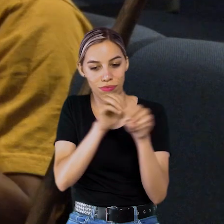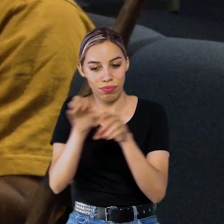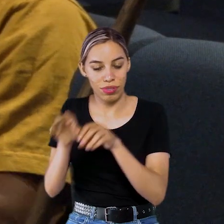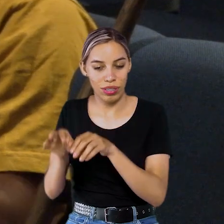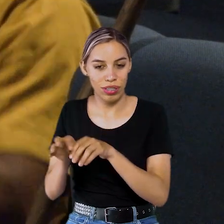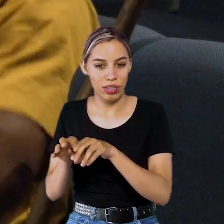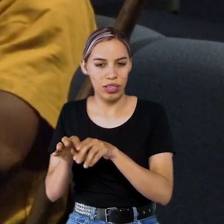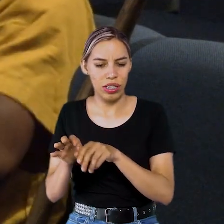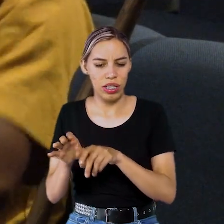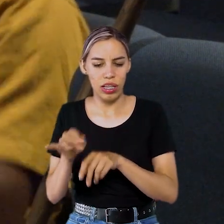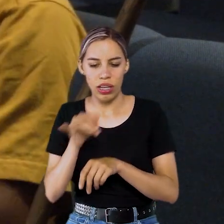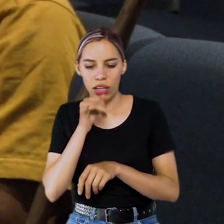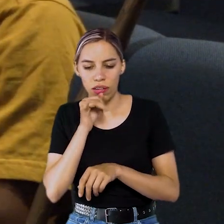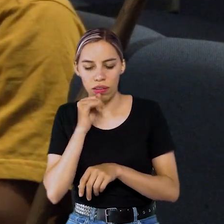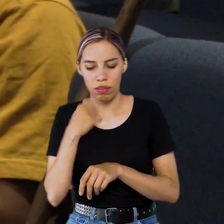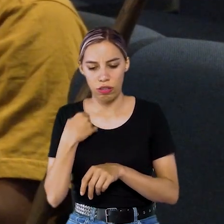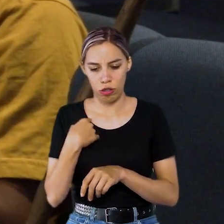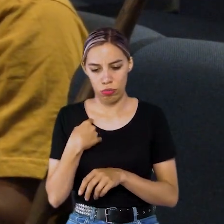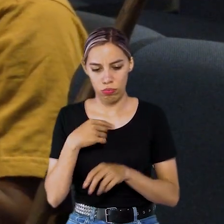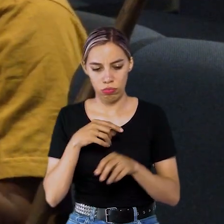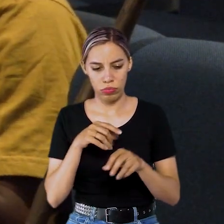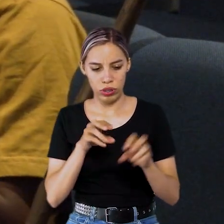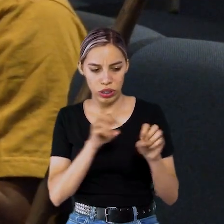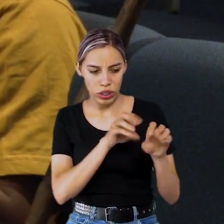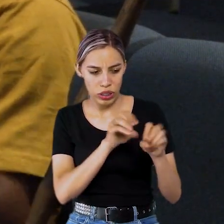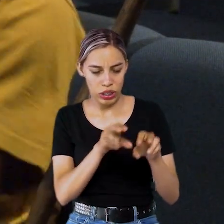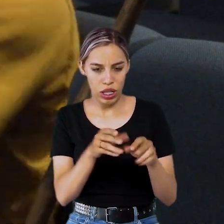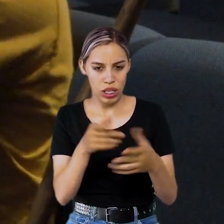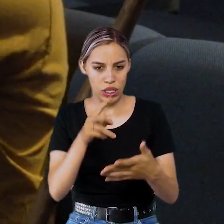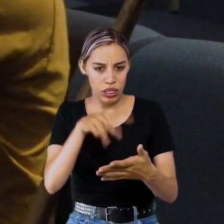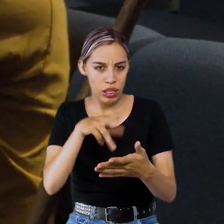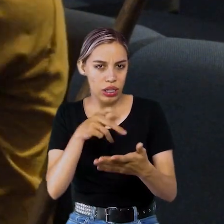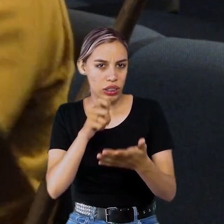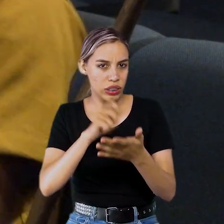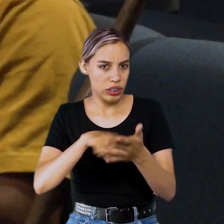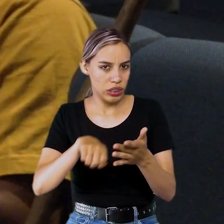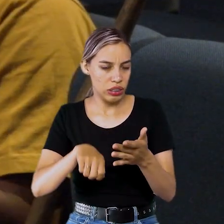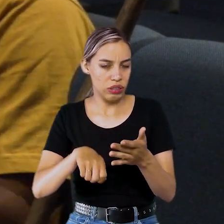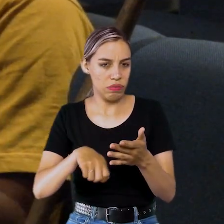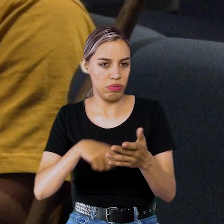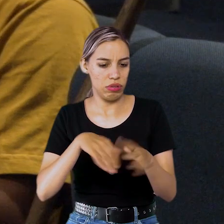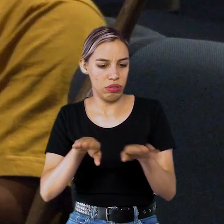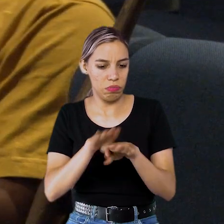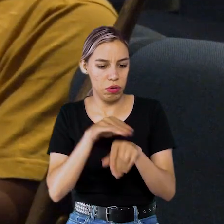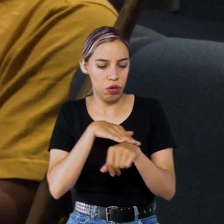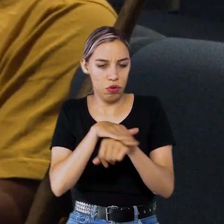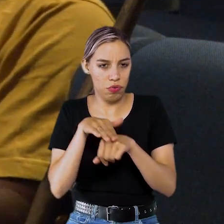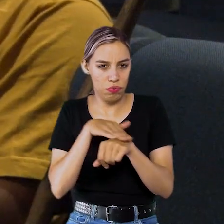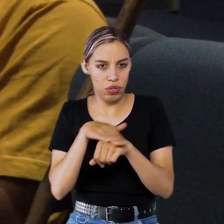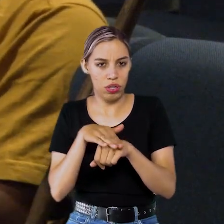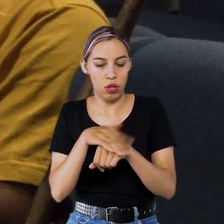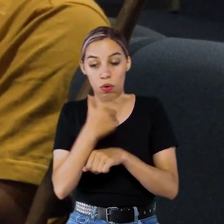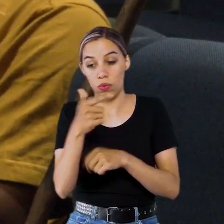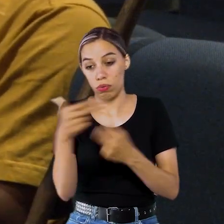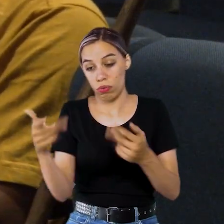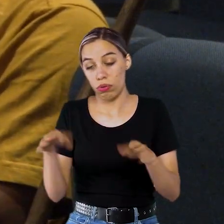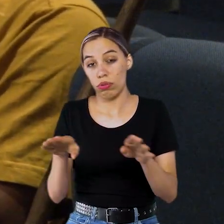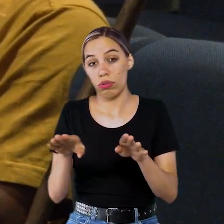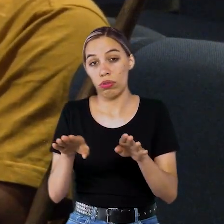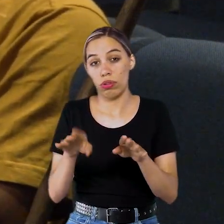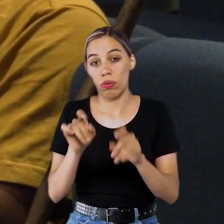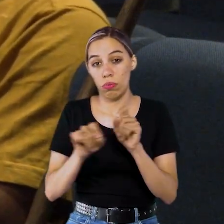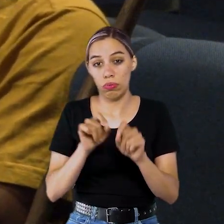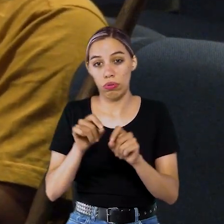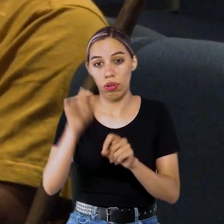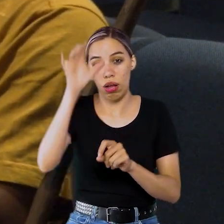né? Uma coisa é você lecionar, ensinar a ler, escrever, e a dialogar, né? Outra coisa é você aprender,